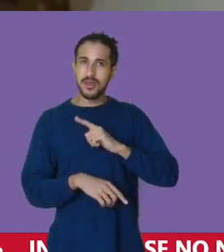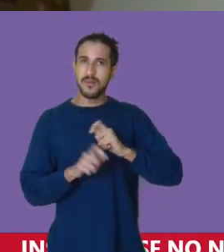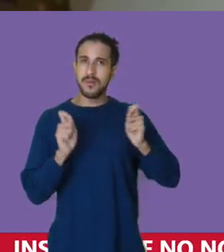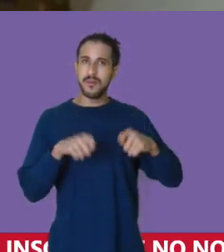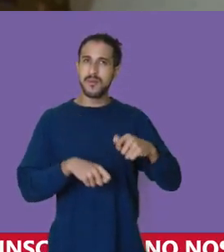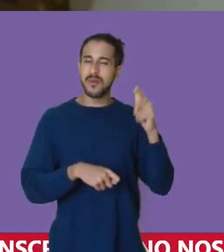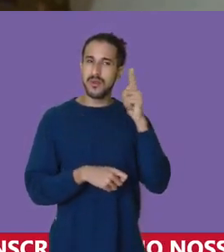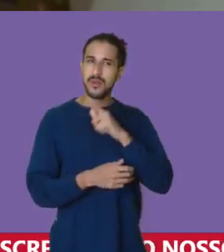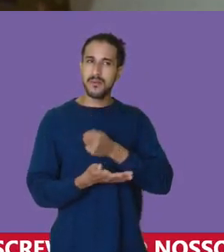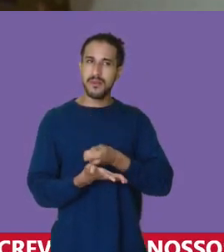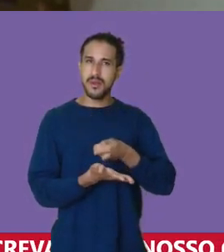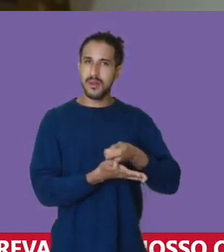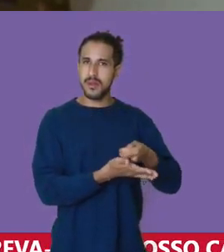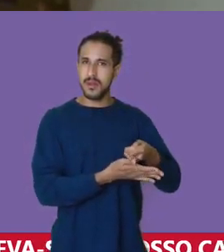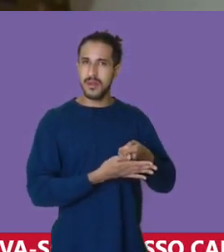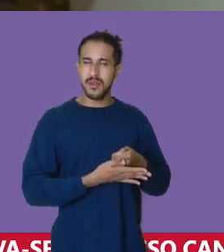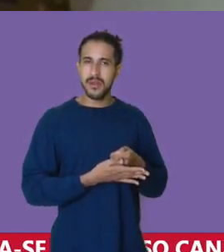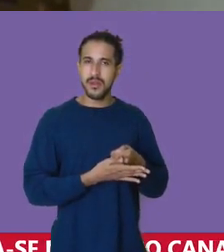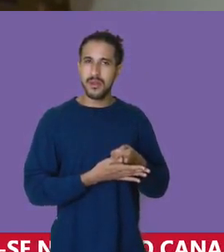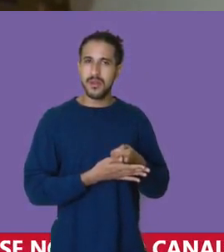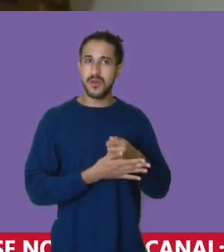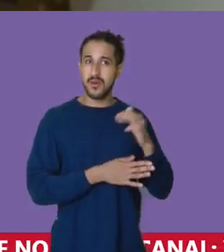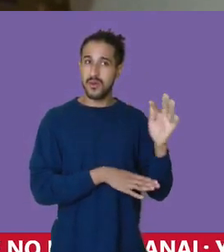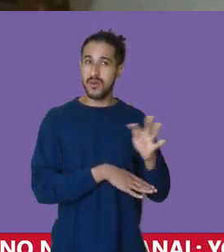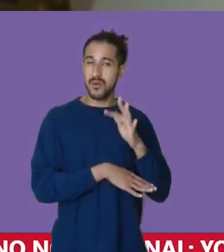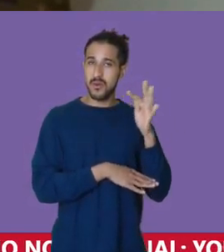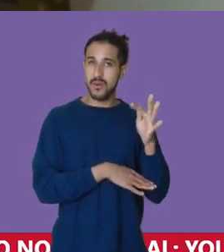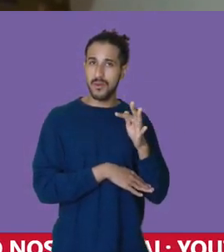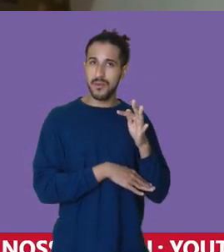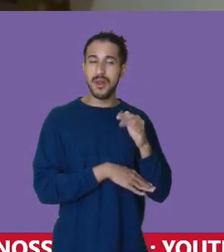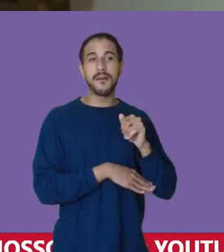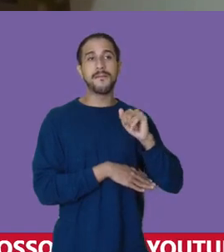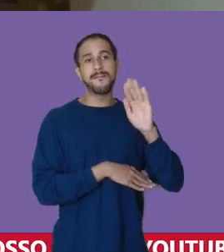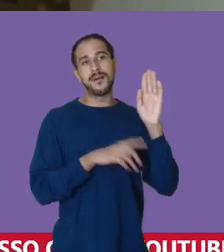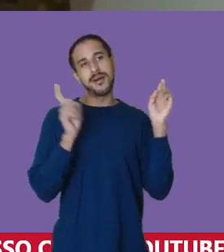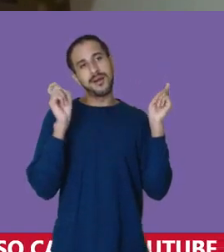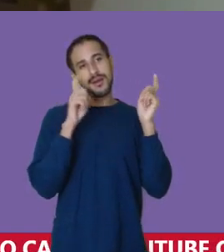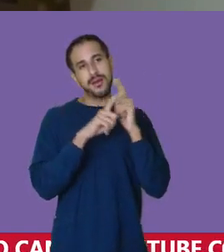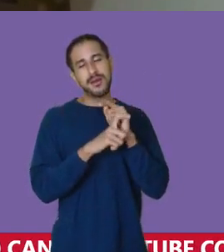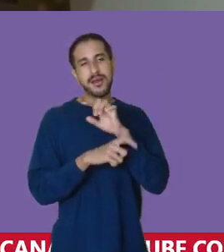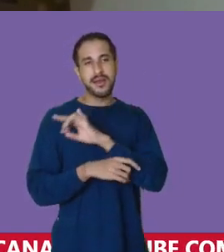possibilidade de contribuição formal, mais